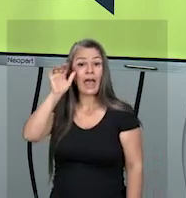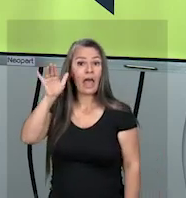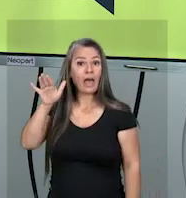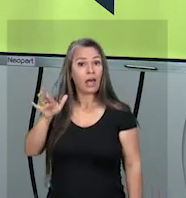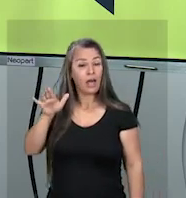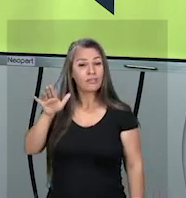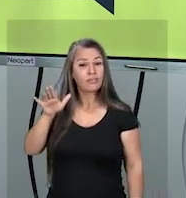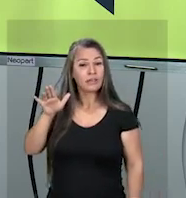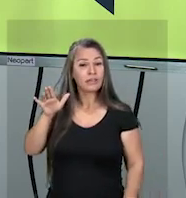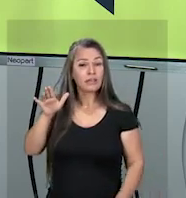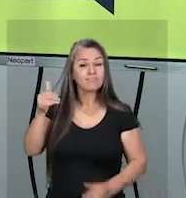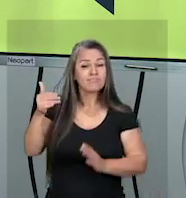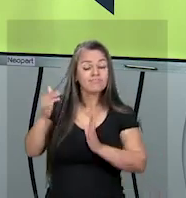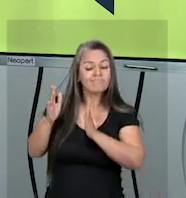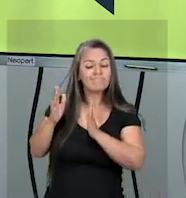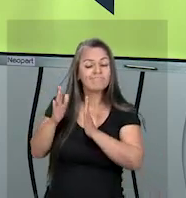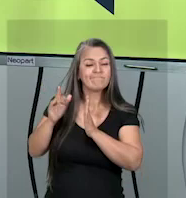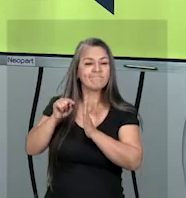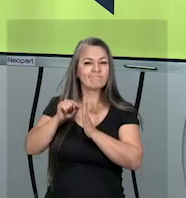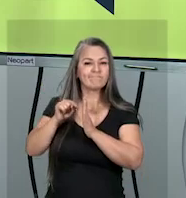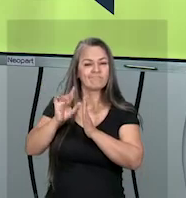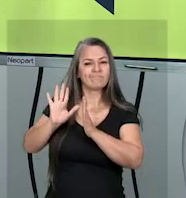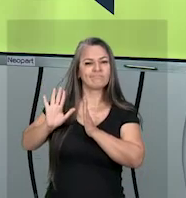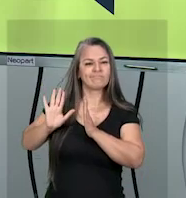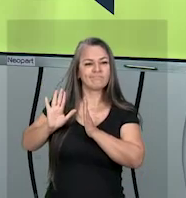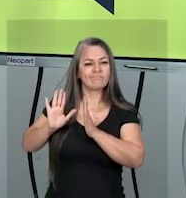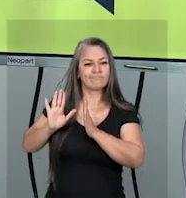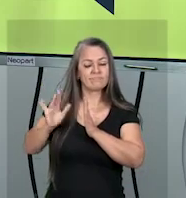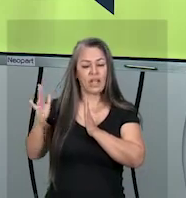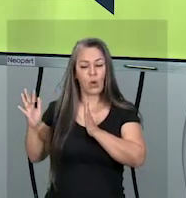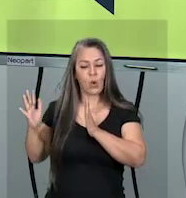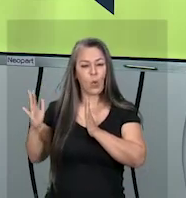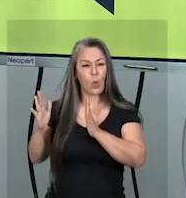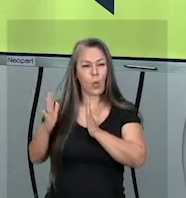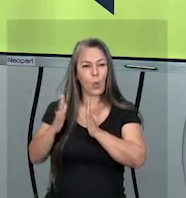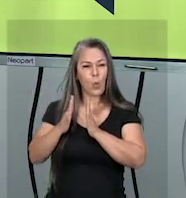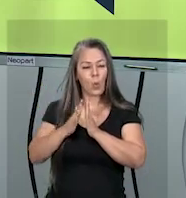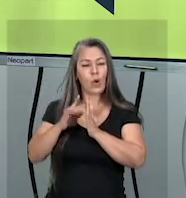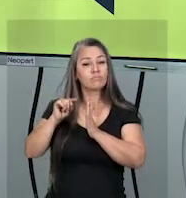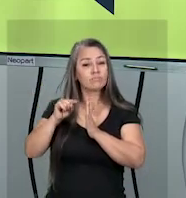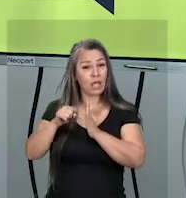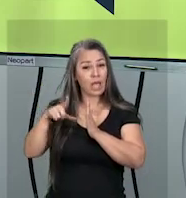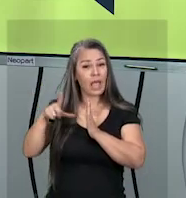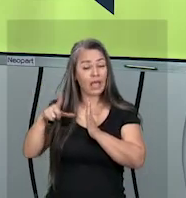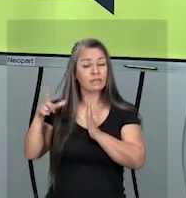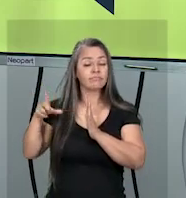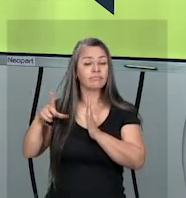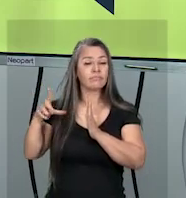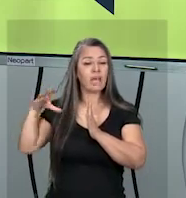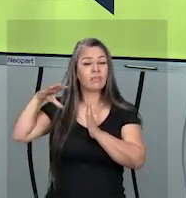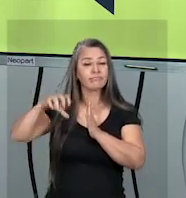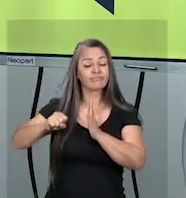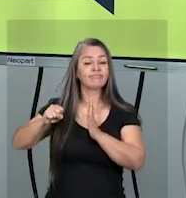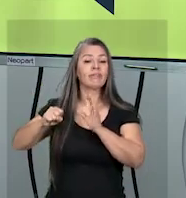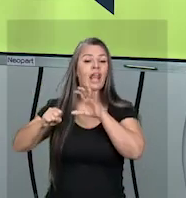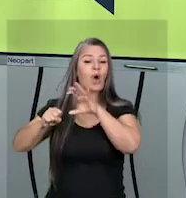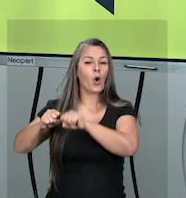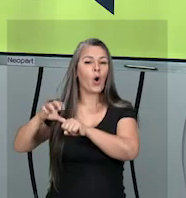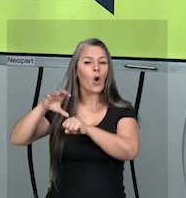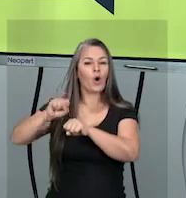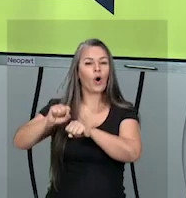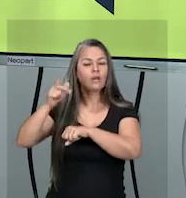recente. Por isso que a partir dessas décadas, o país conseguiu essa configuração atual dos países que formam o